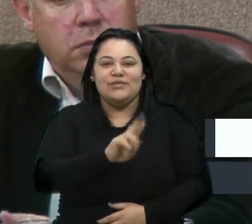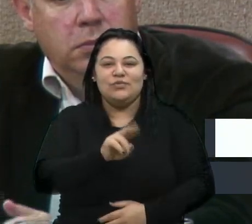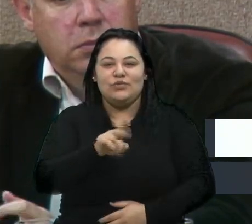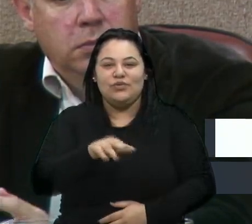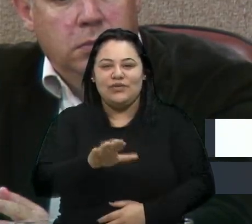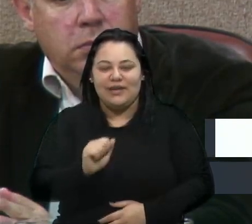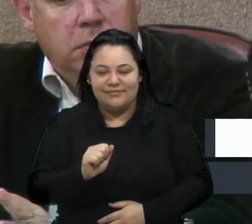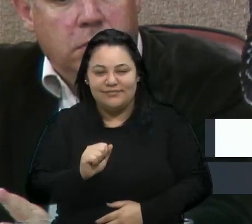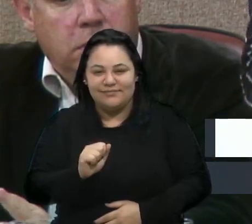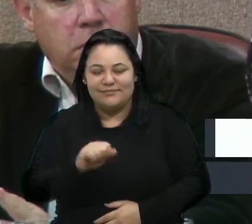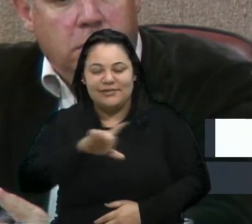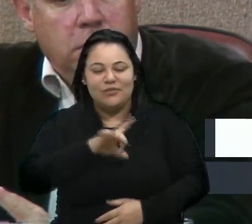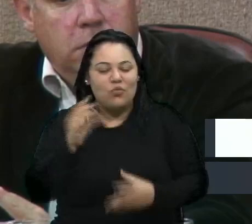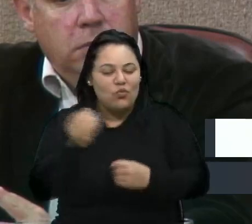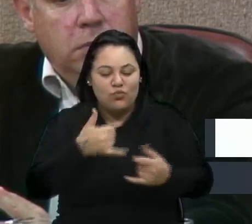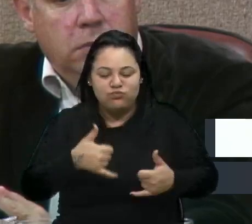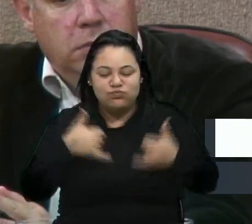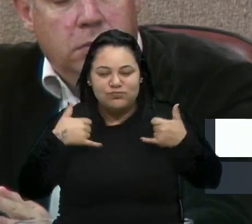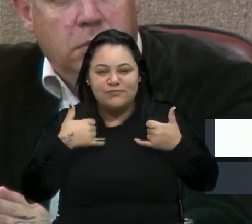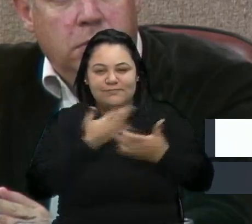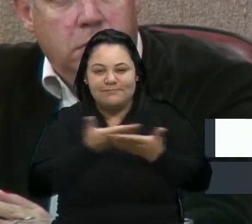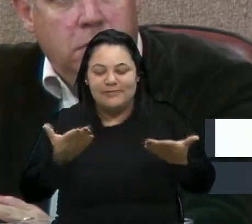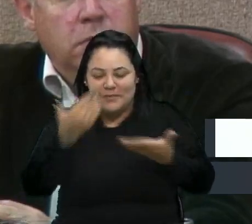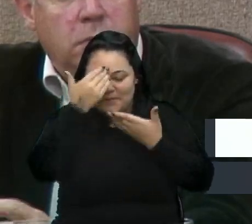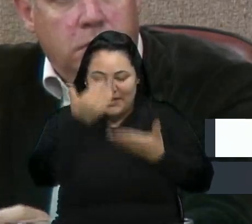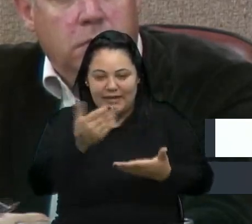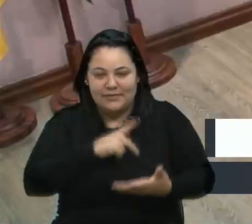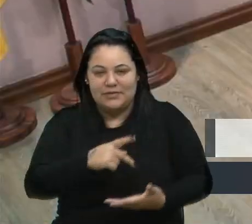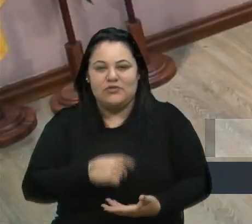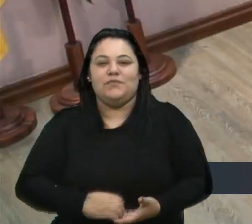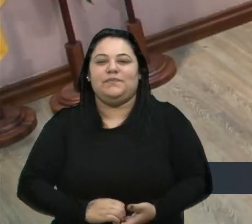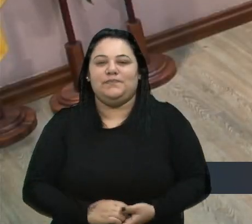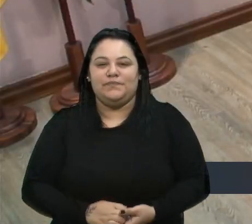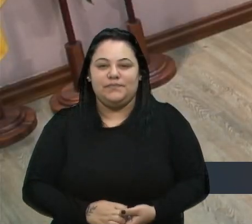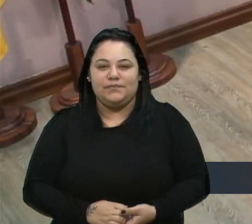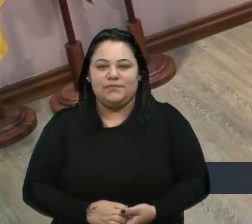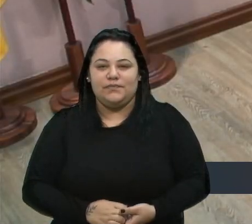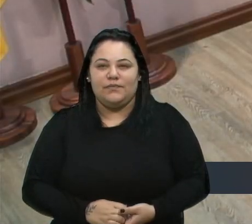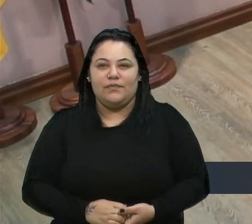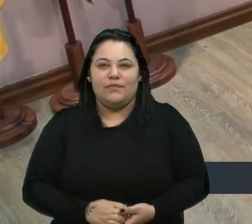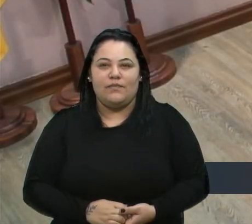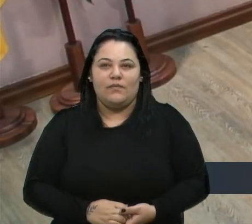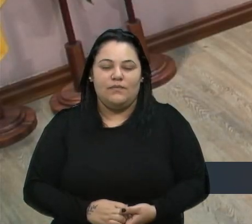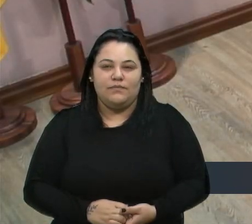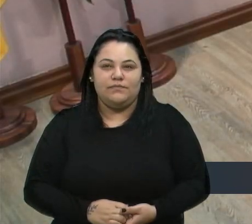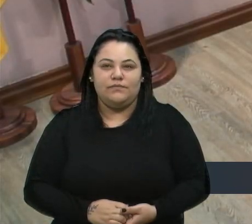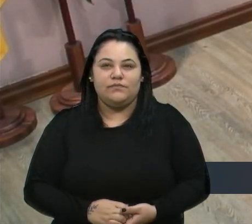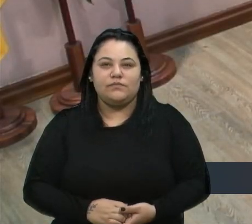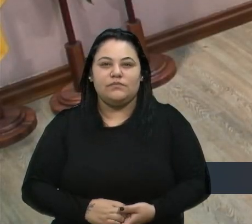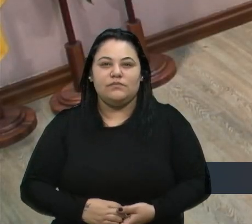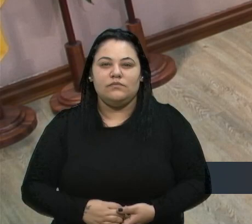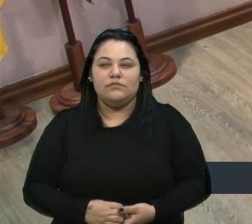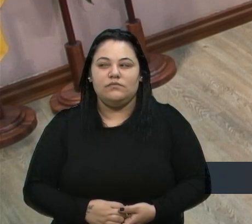Guerreira. Temos muito orgulho de você. Obrigado, senhor presidente. Obrigado. Mais alguém solicitou?